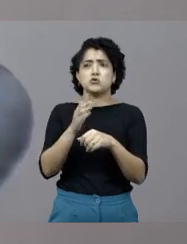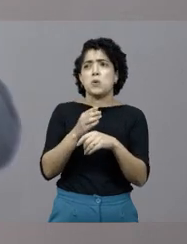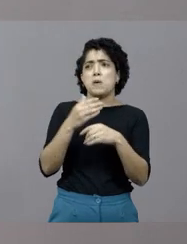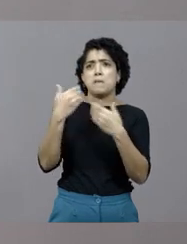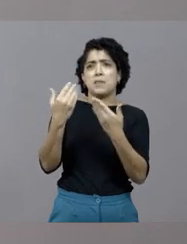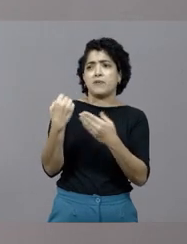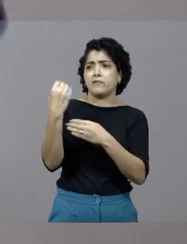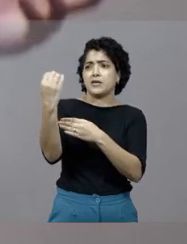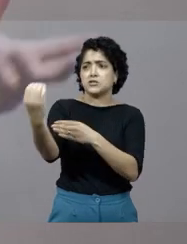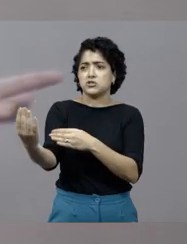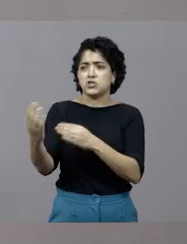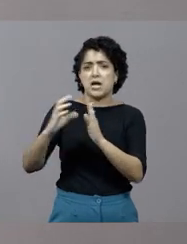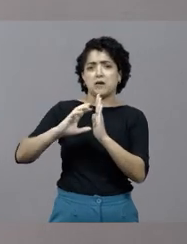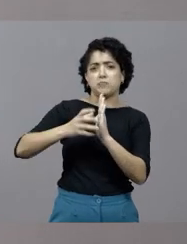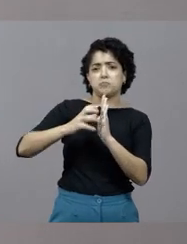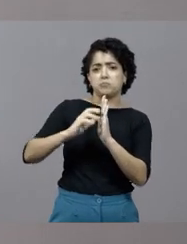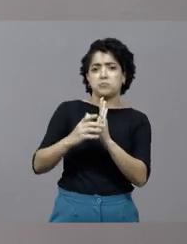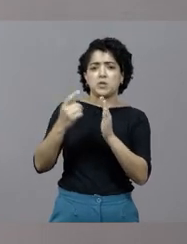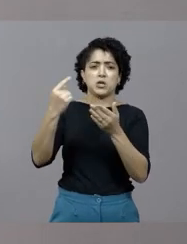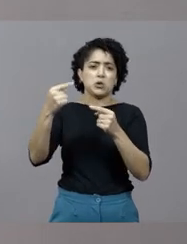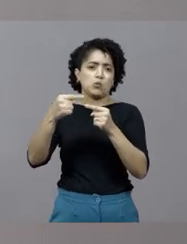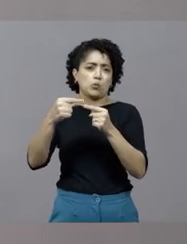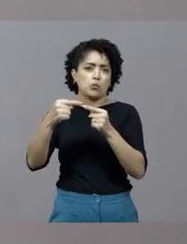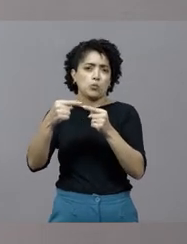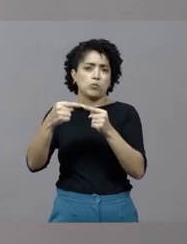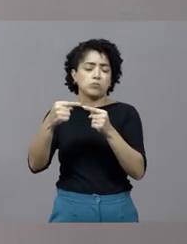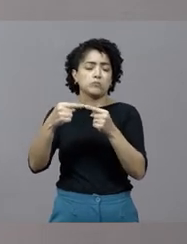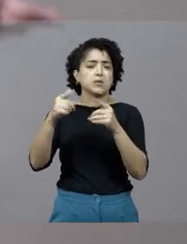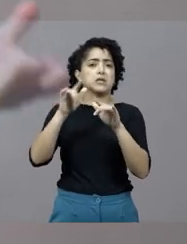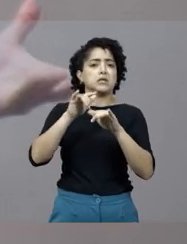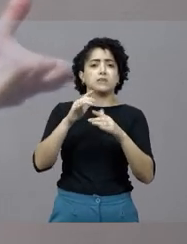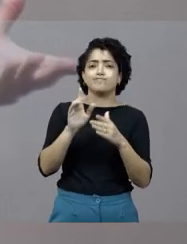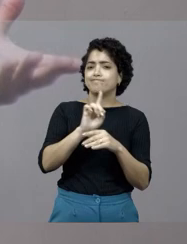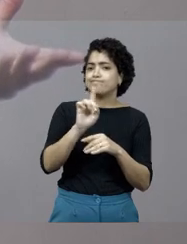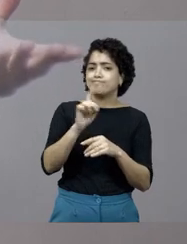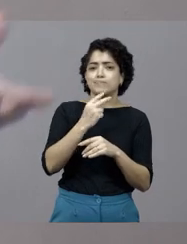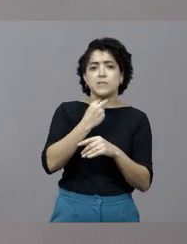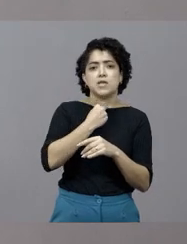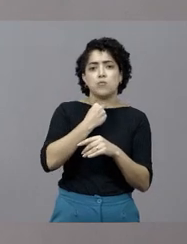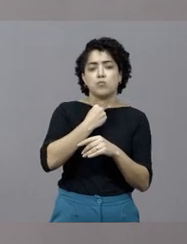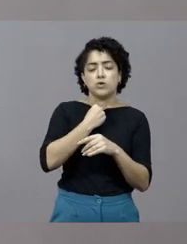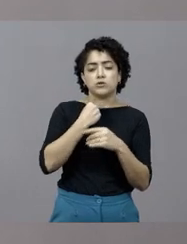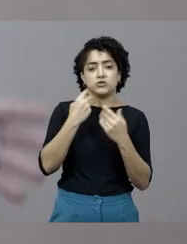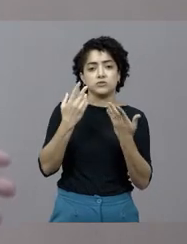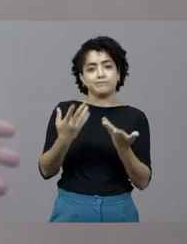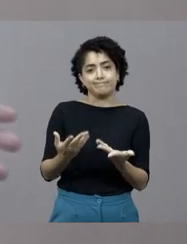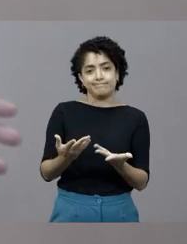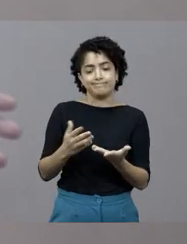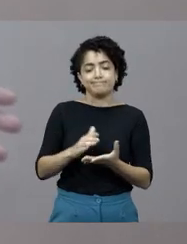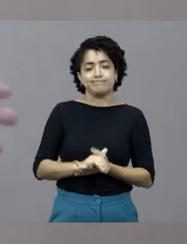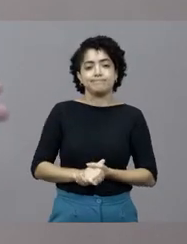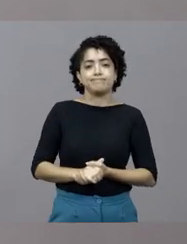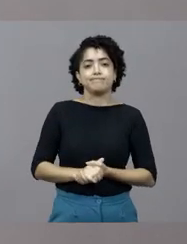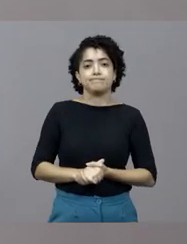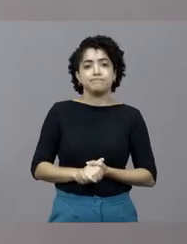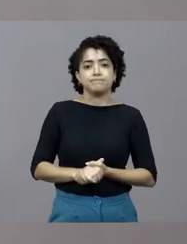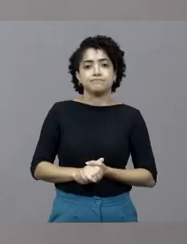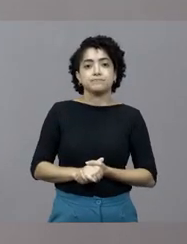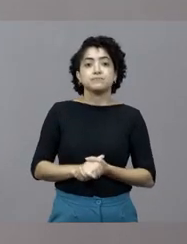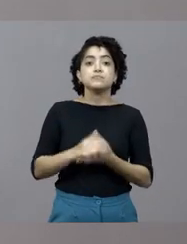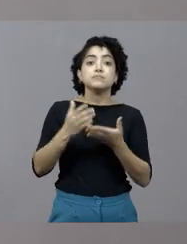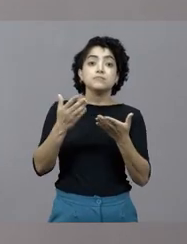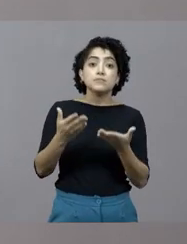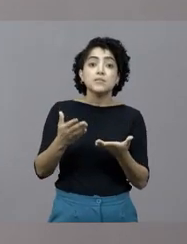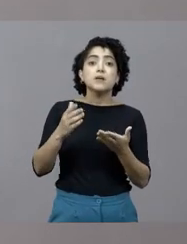políticos e fazer lançamentos e fazer política. Não pode. Só não pode. E sabem qual é